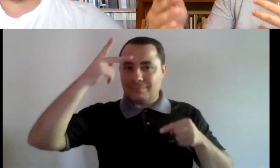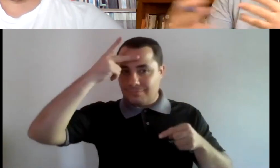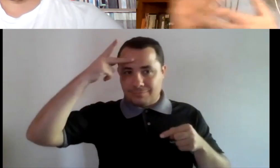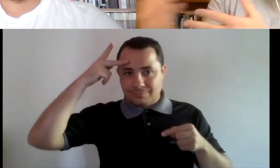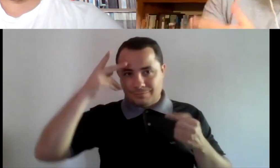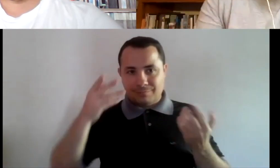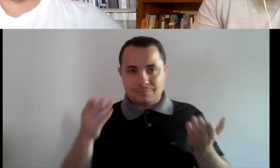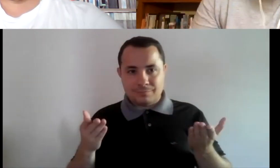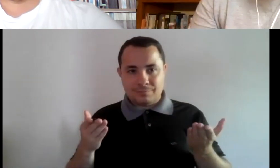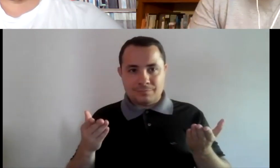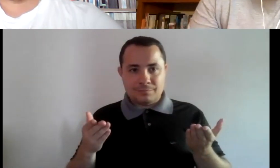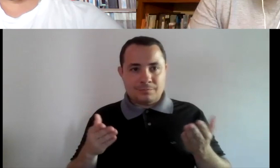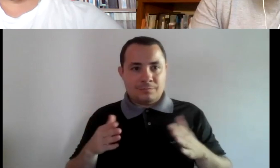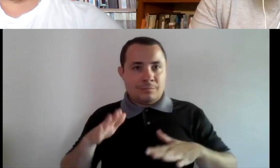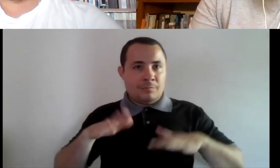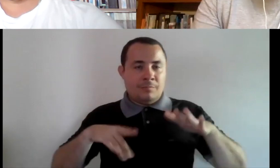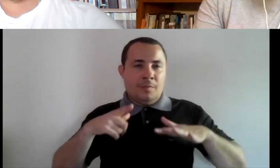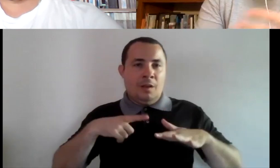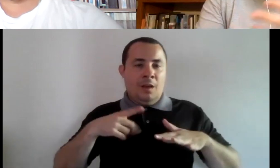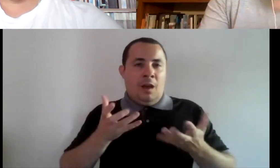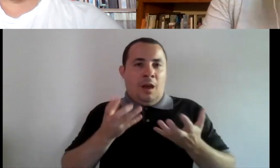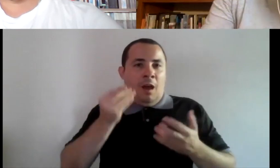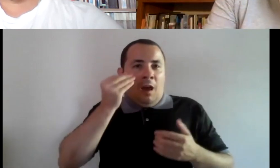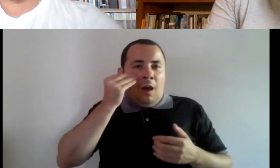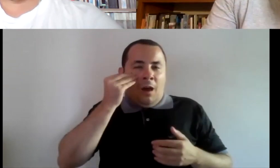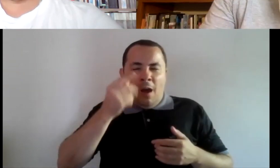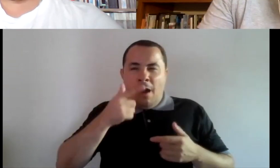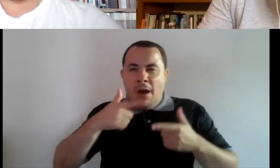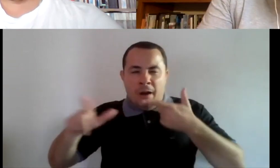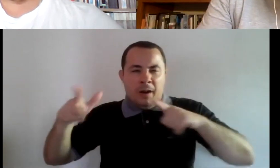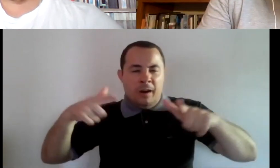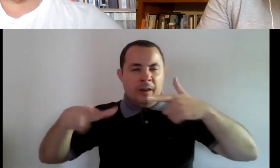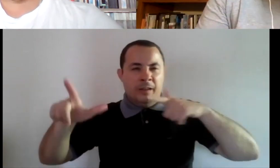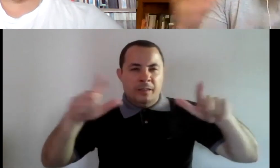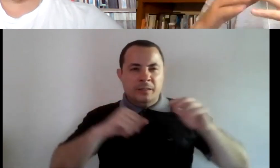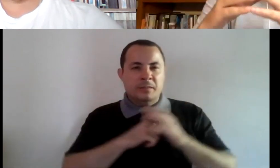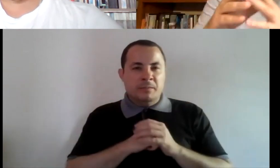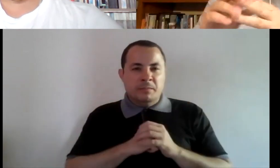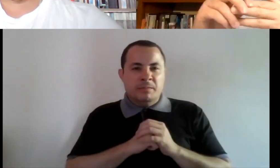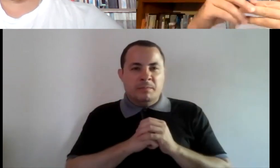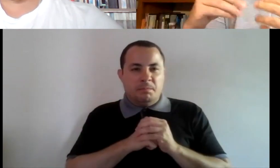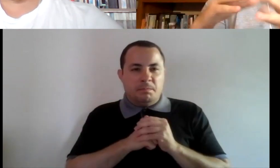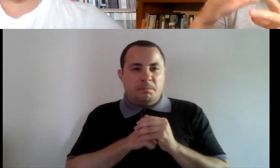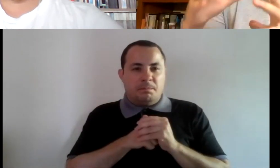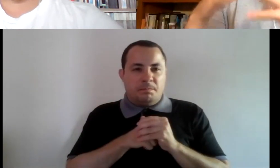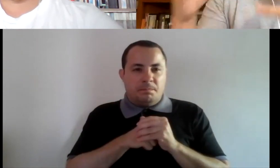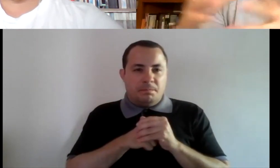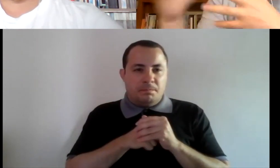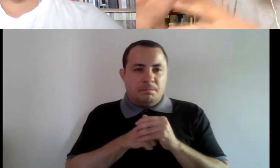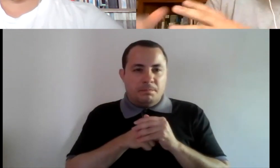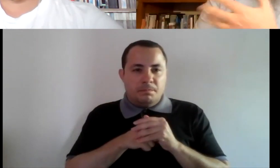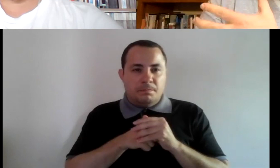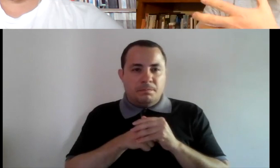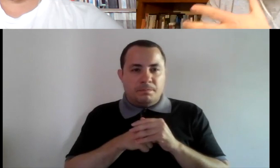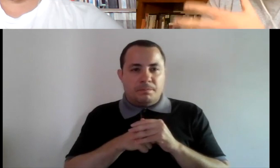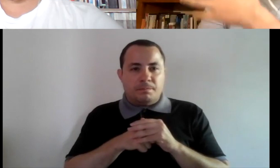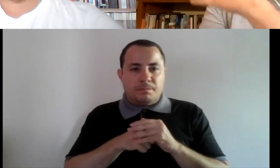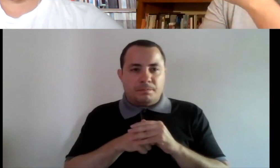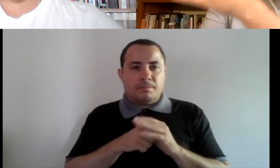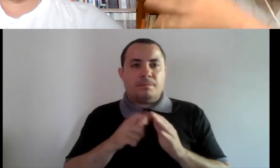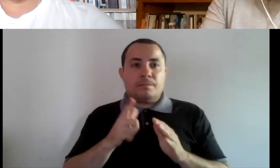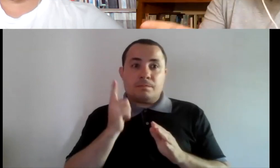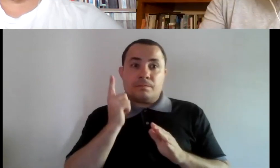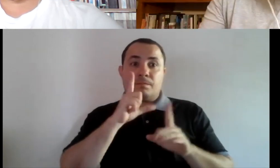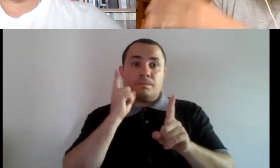entrar em contato com outras linguagens que não a sua, o que também é importante. Né? Não é uma ideia de que... Mas se a gente está buscando alguém que fale a nossa